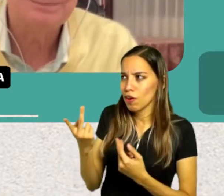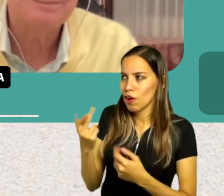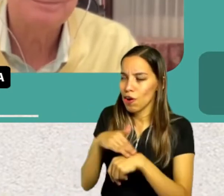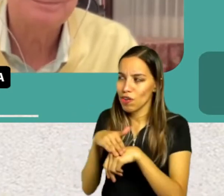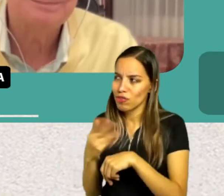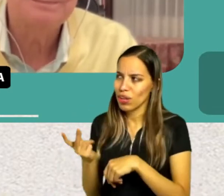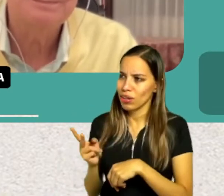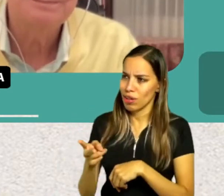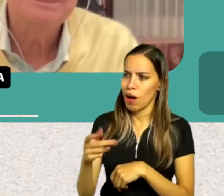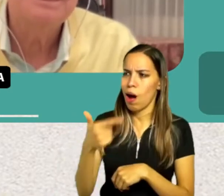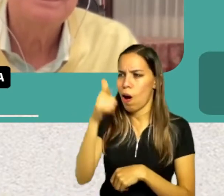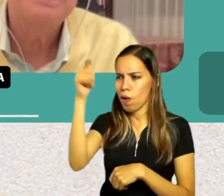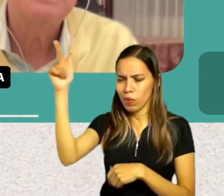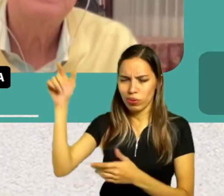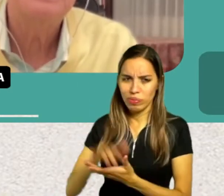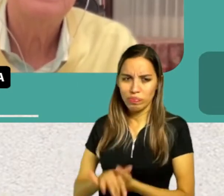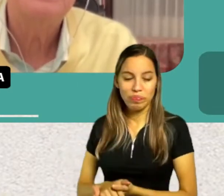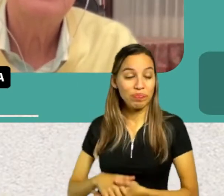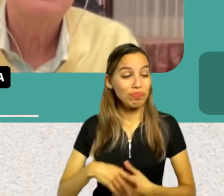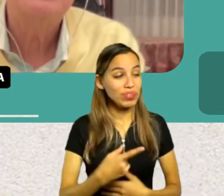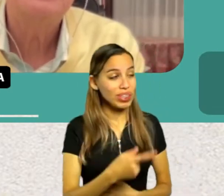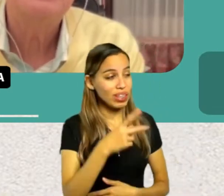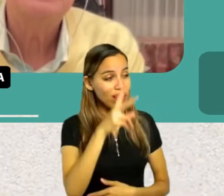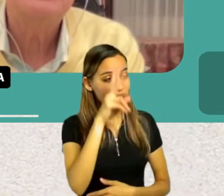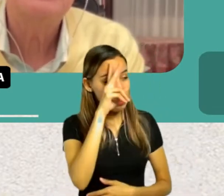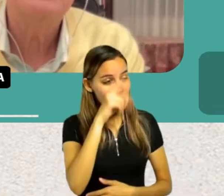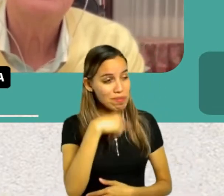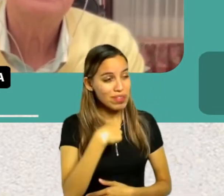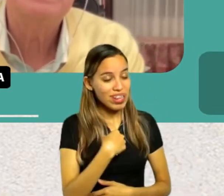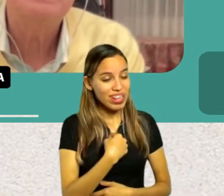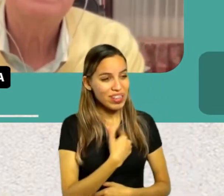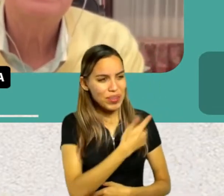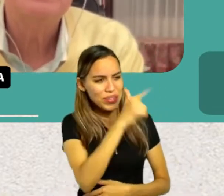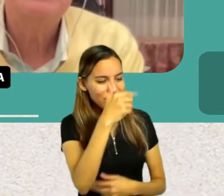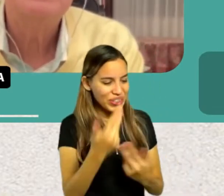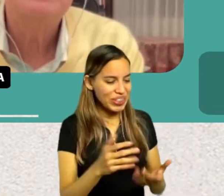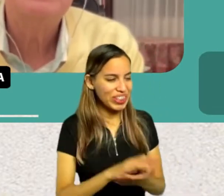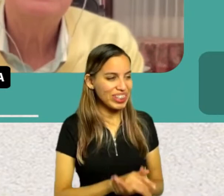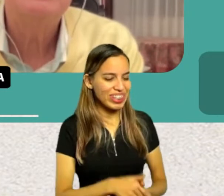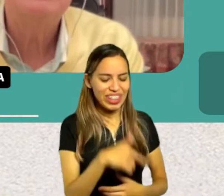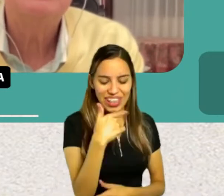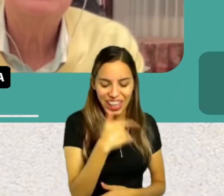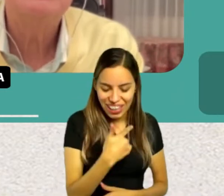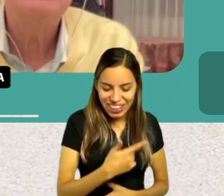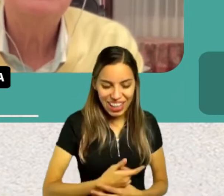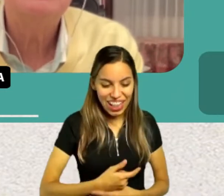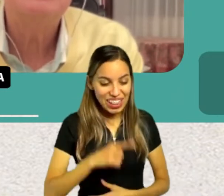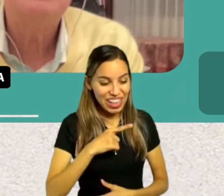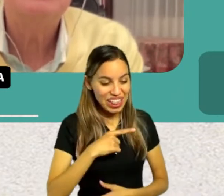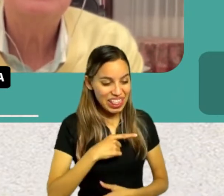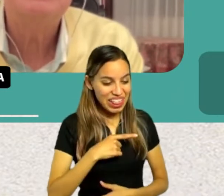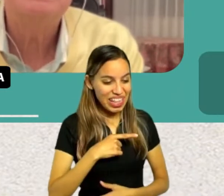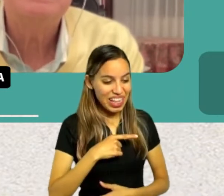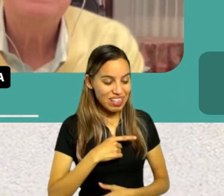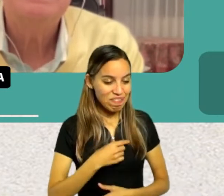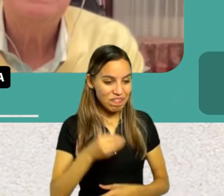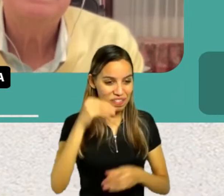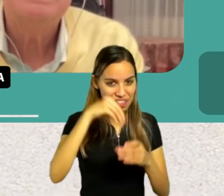sim. Agora você me fez lembrar que uma outra coisa divertidíssima que eu tenho documentado no meu